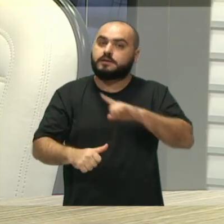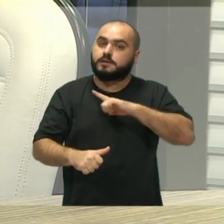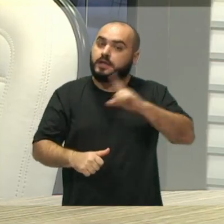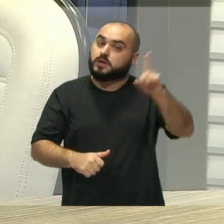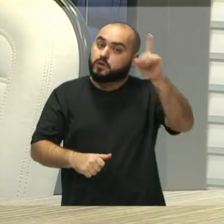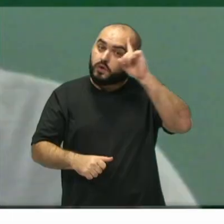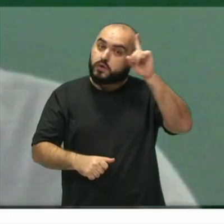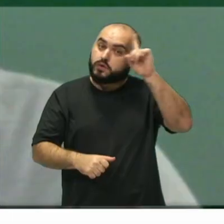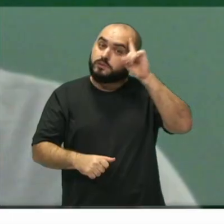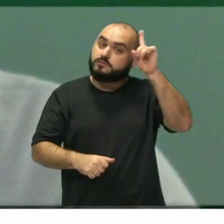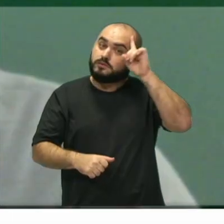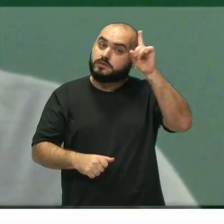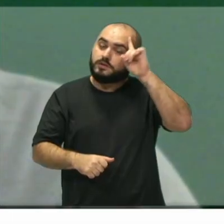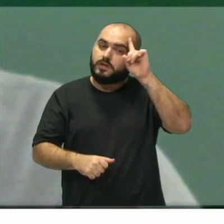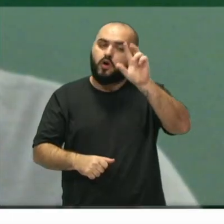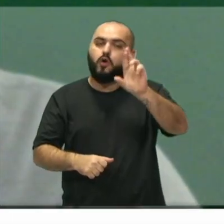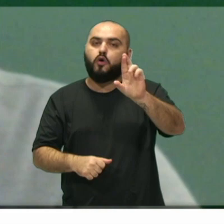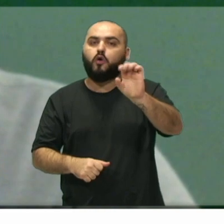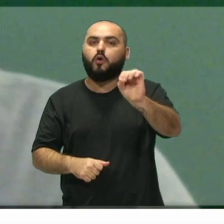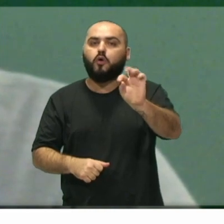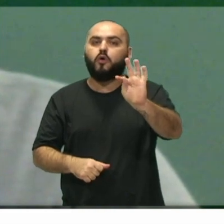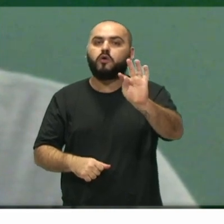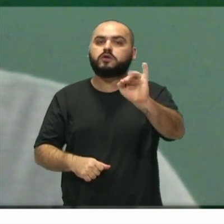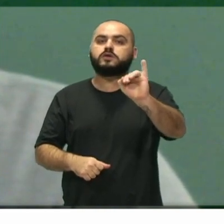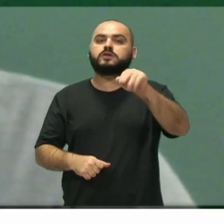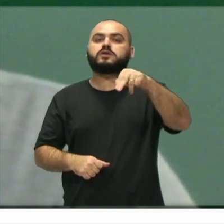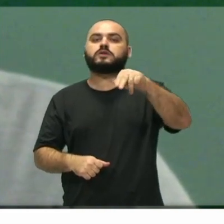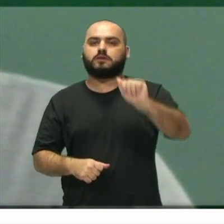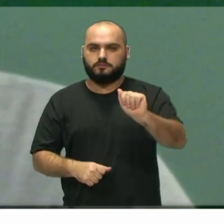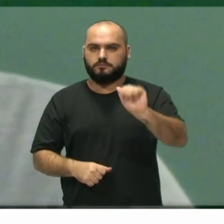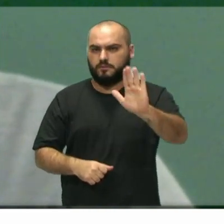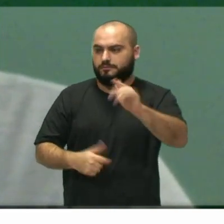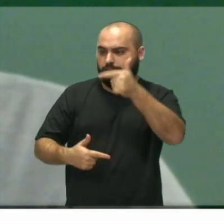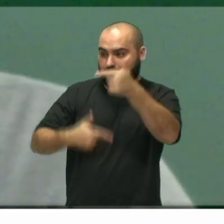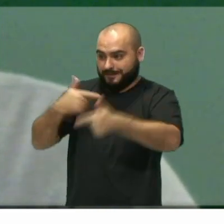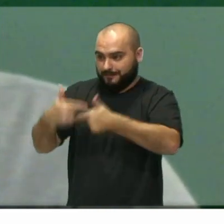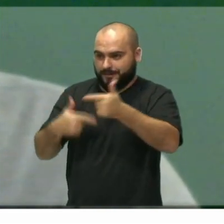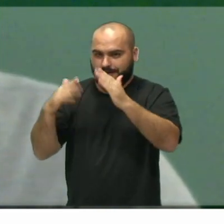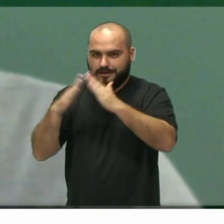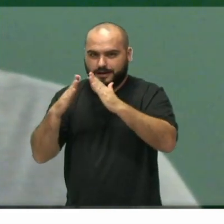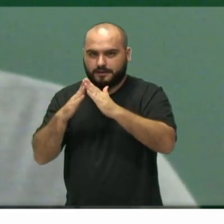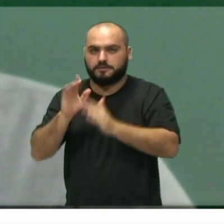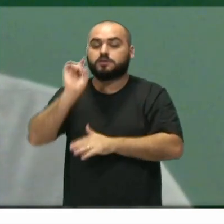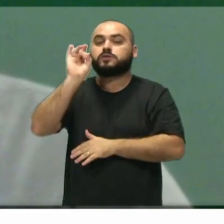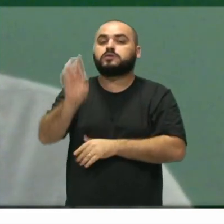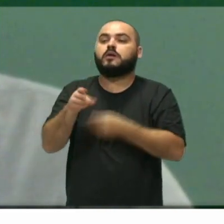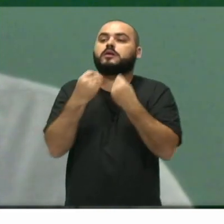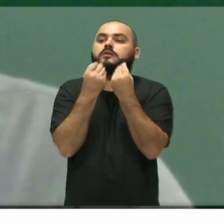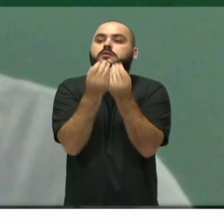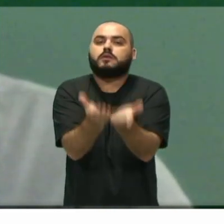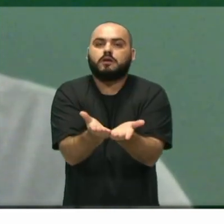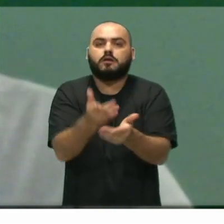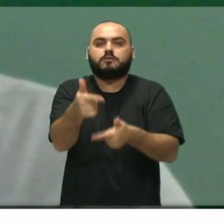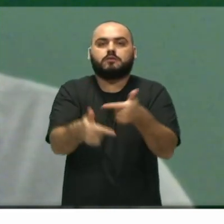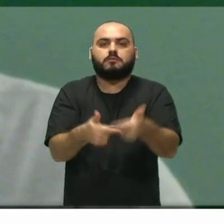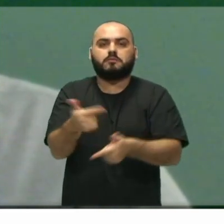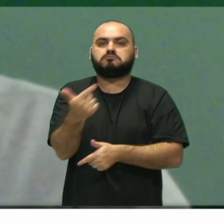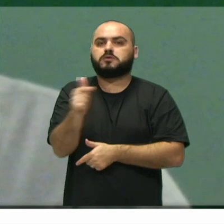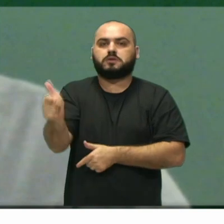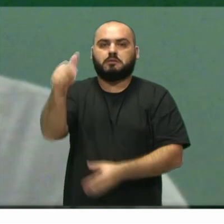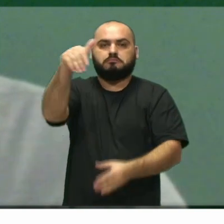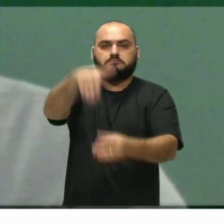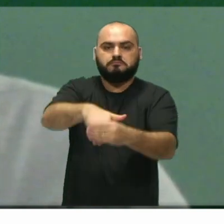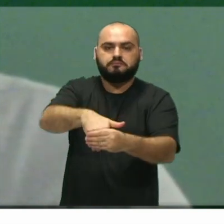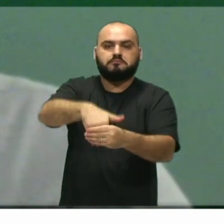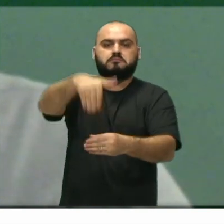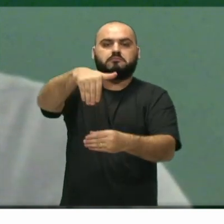né? O pessoal está trabalhando em casa e aí não tem mais eu só tenho que entregar minhas tarefas, eu não tenho mais que bater ponto, eu